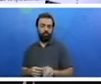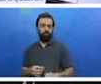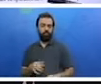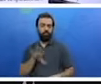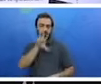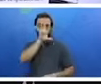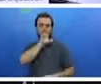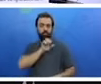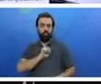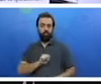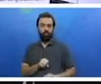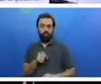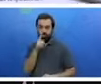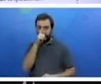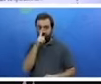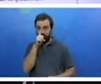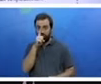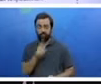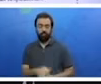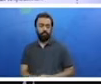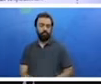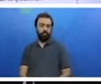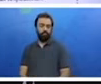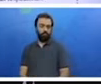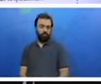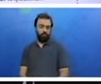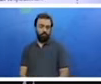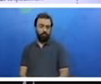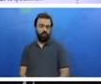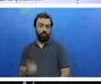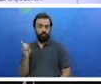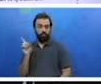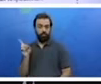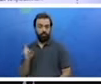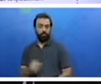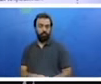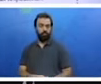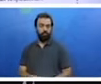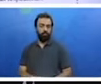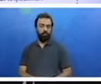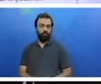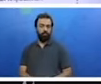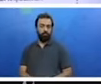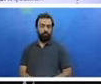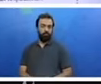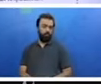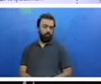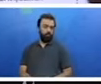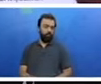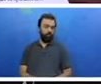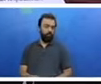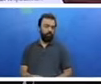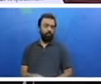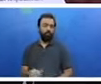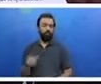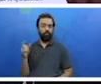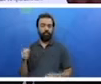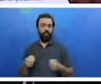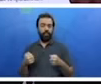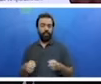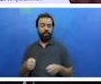nociva para as vias respiratórias. Quando a gente tem esse tipo de substância, a gente tem que usar esse equipamento aqui, que é